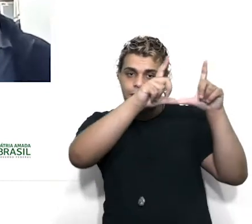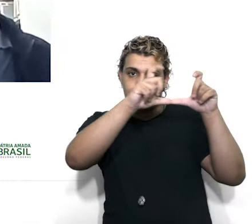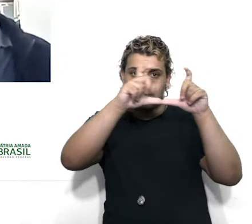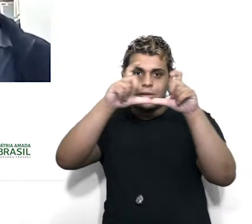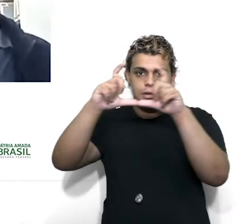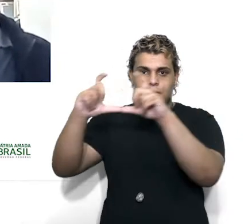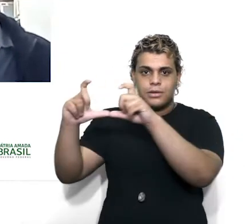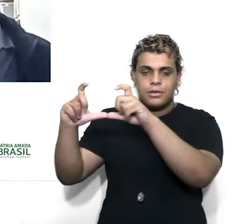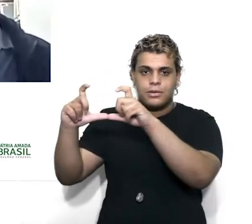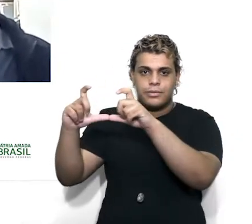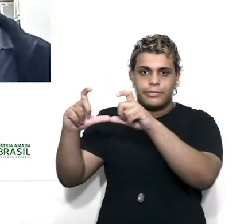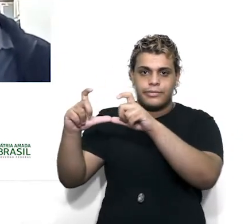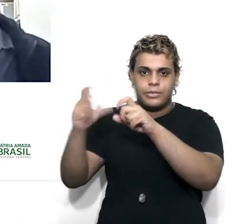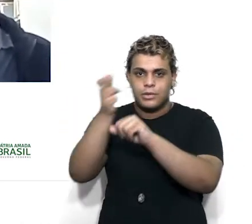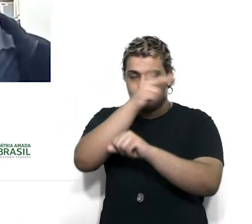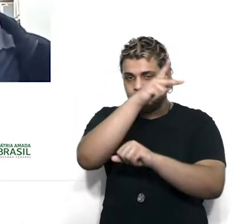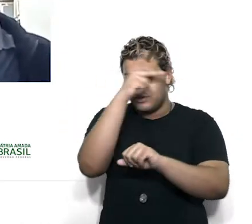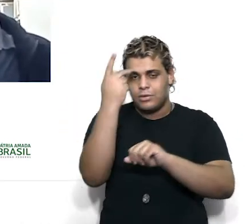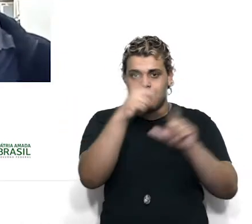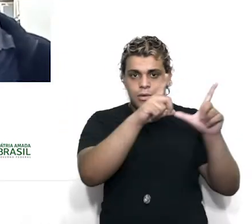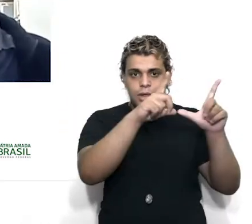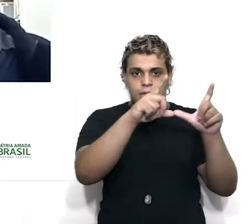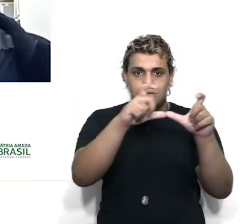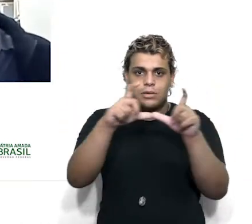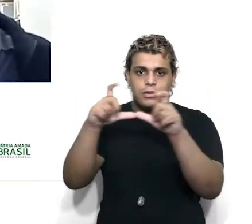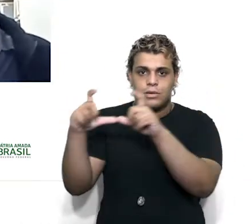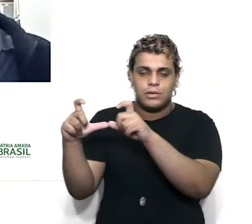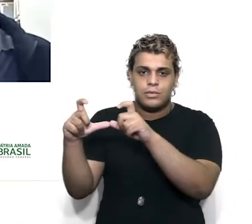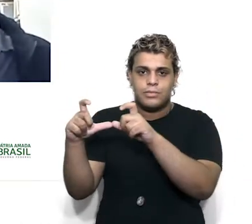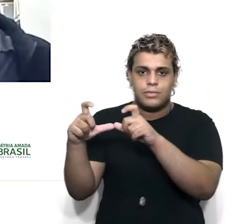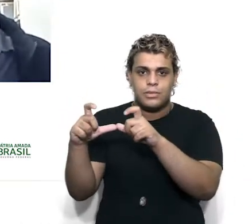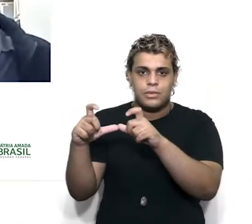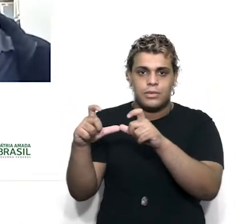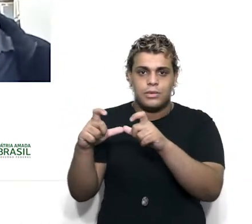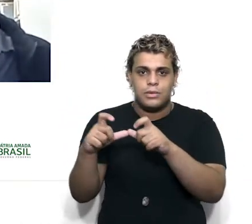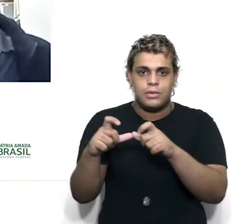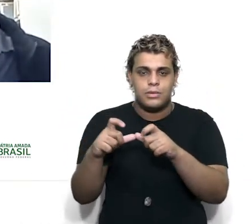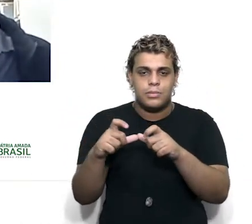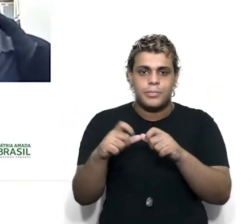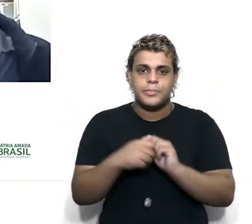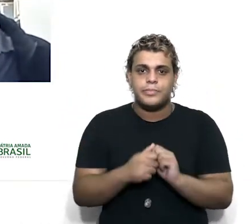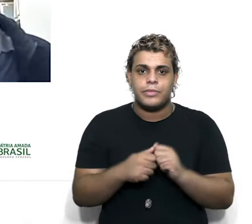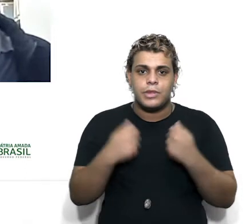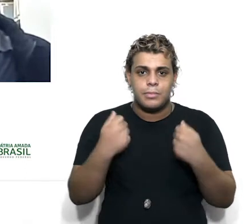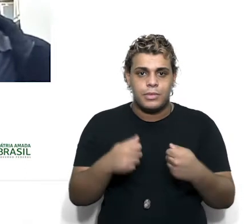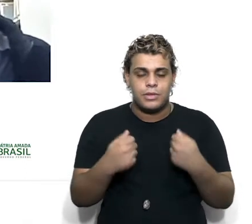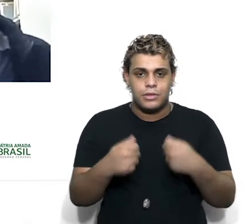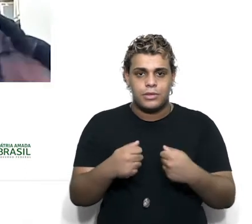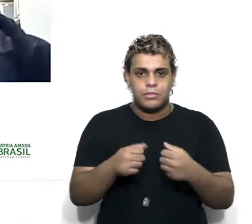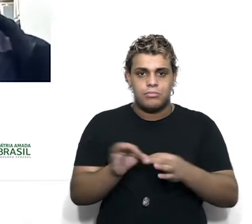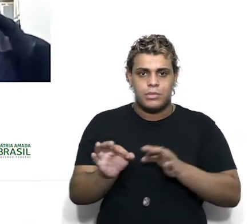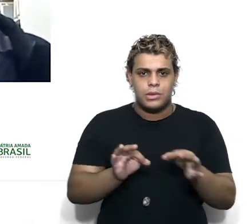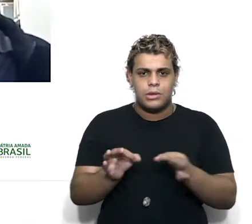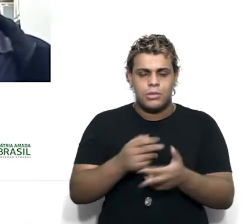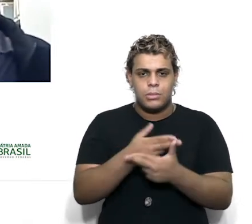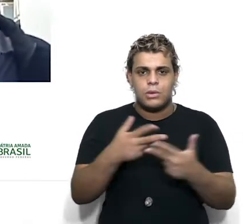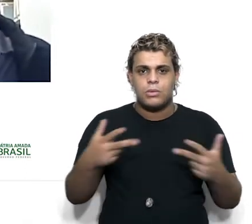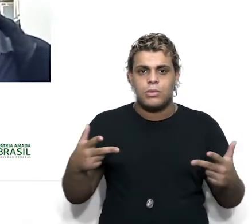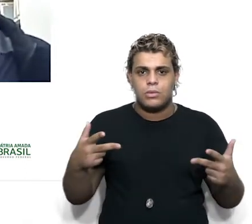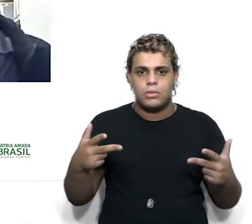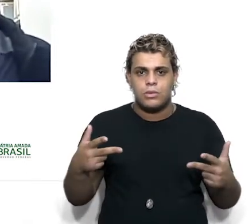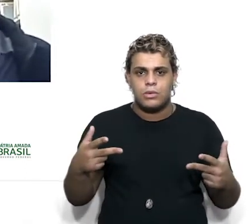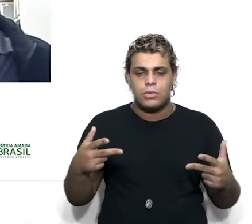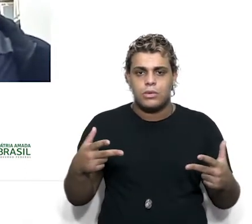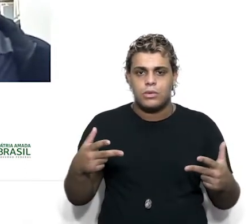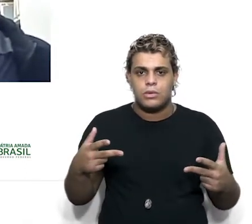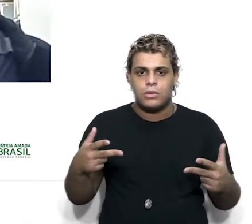a pessoa viajar é obrigar-nos a acabar uma coisa antes de viajarmos, acabamos uma série de coisas, ou pelo